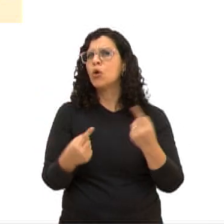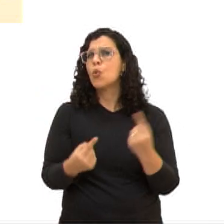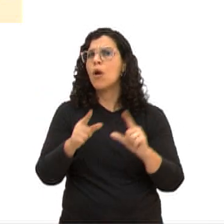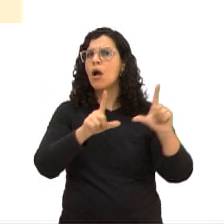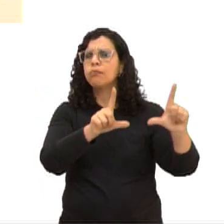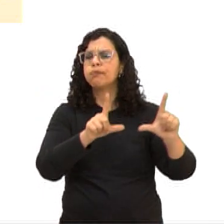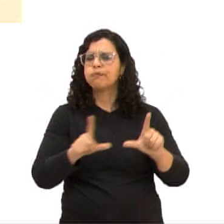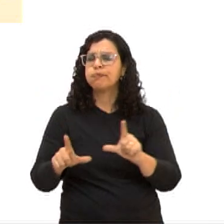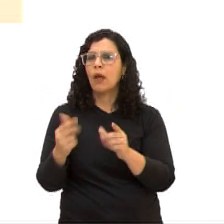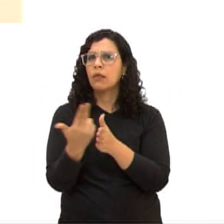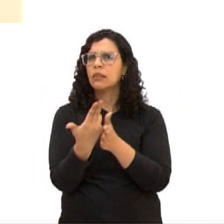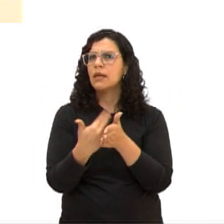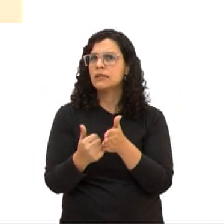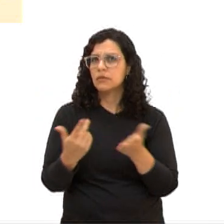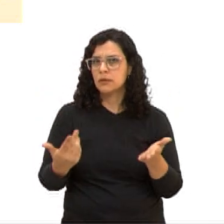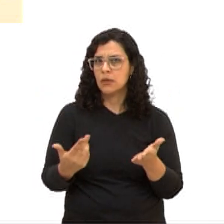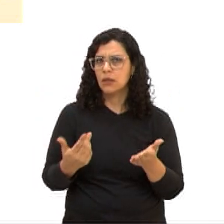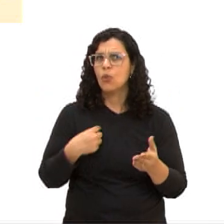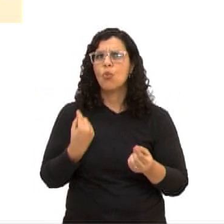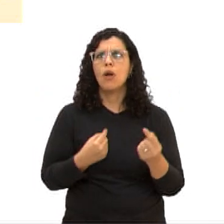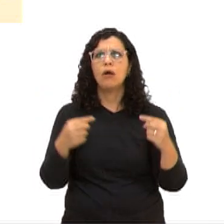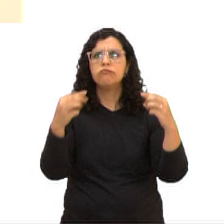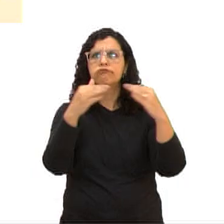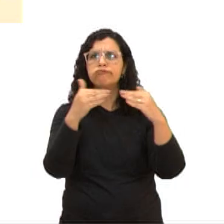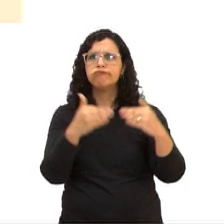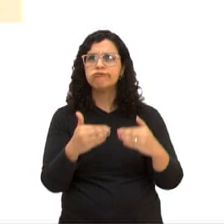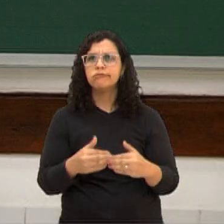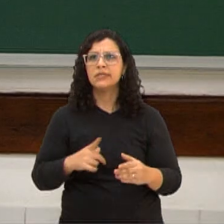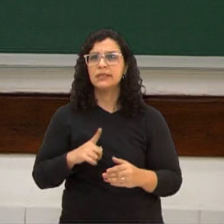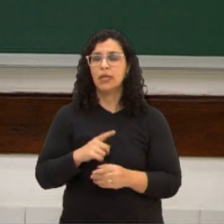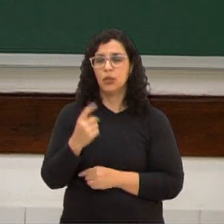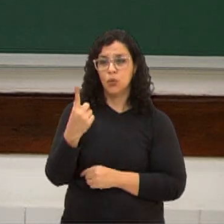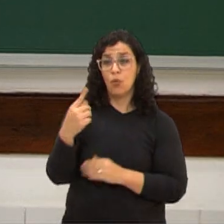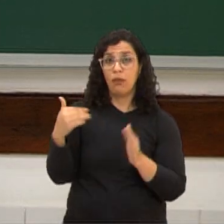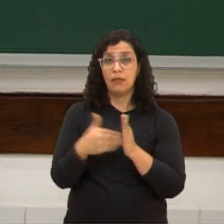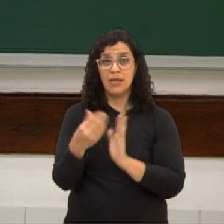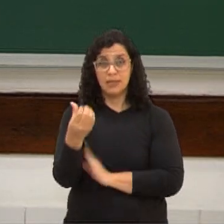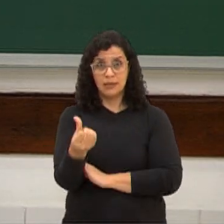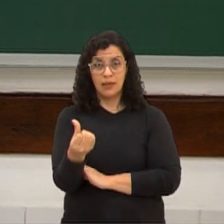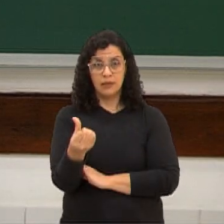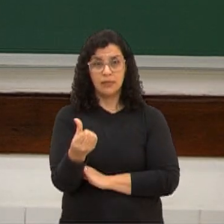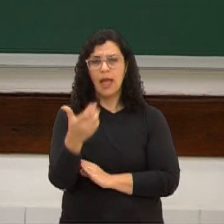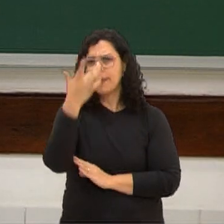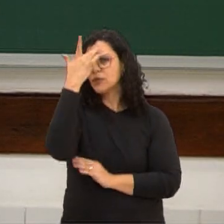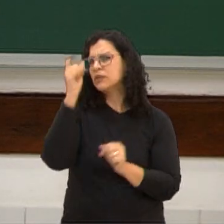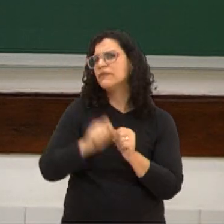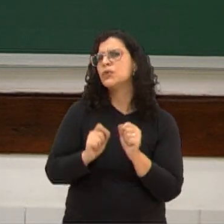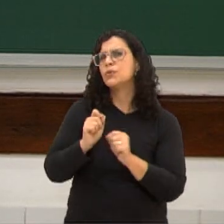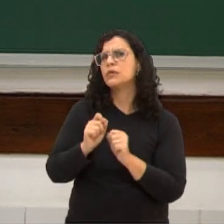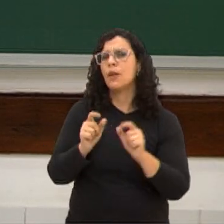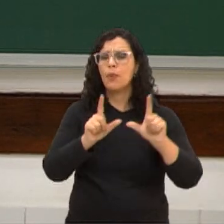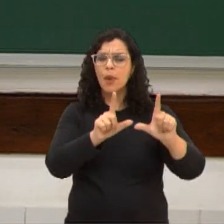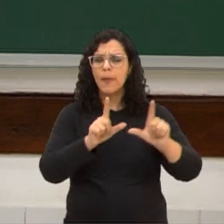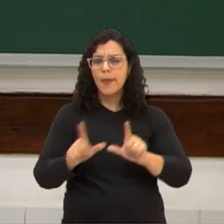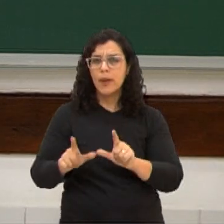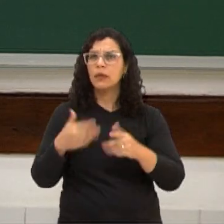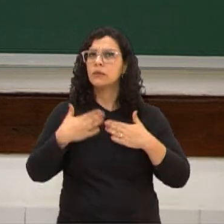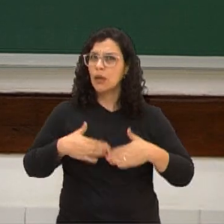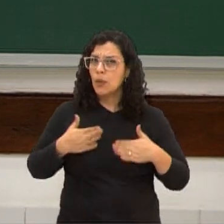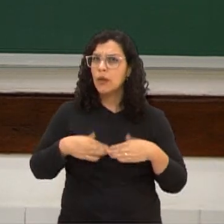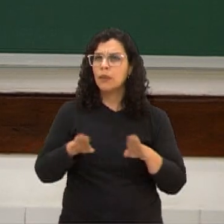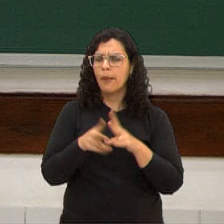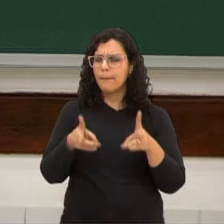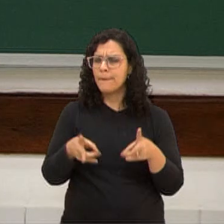observar ali a imagem e vão relacionar com o número ali que está descrita a ação que está presente nessa imagem. Bem